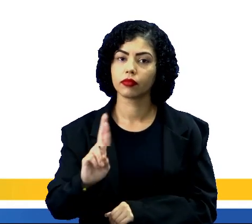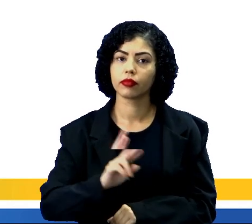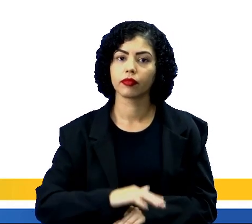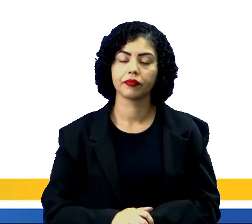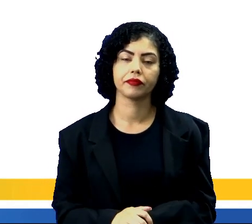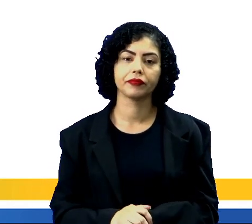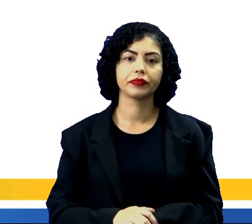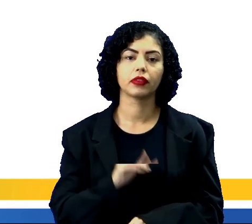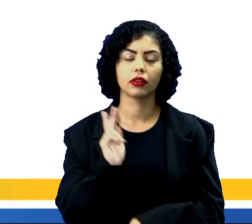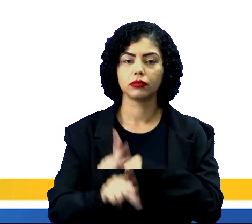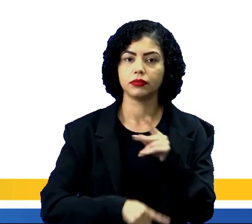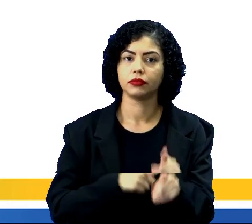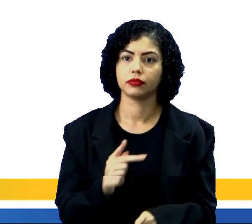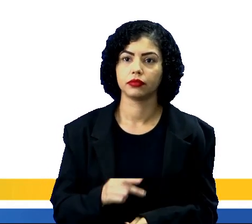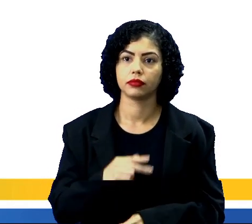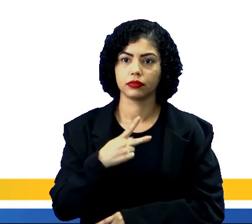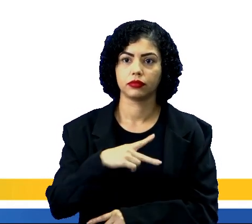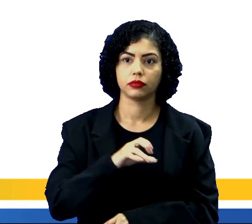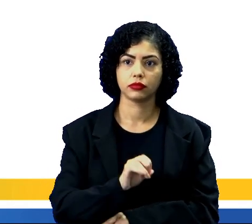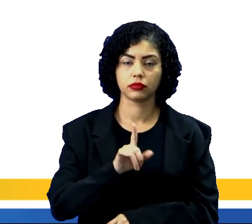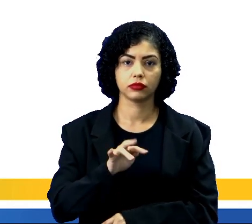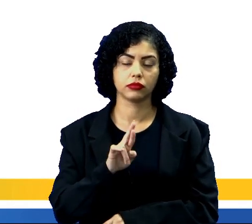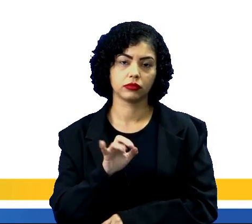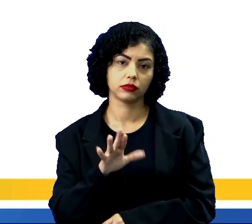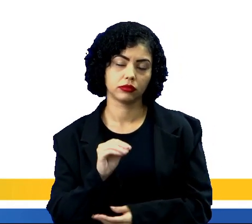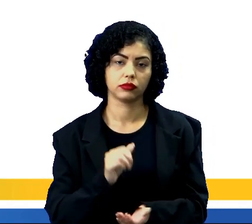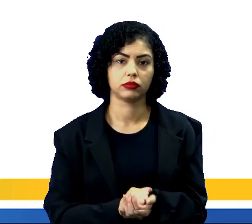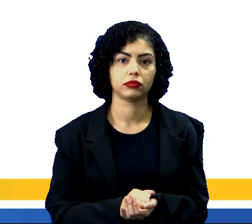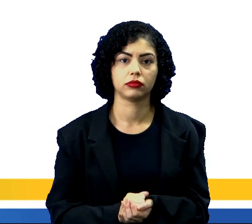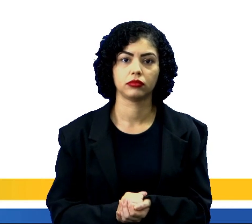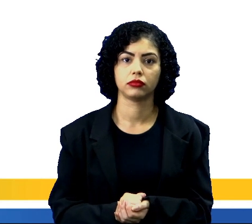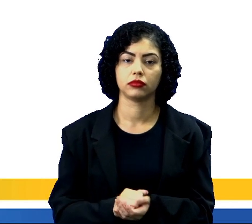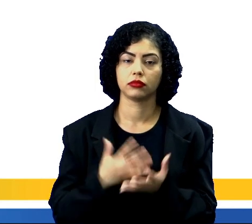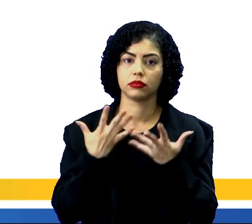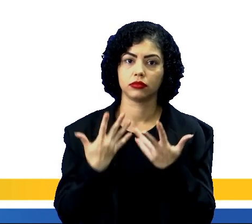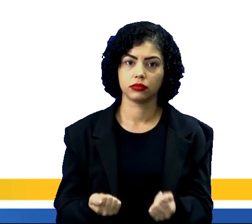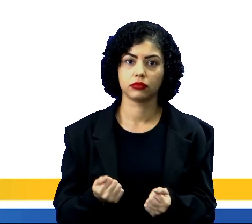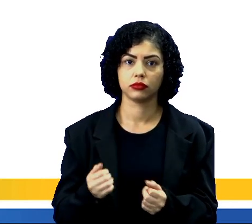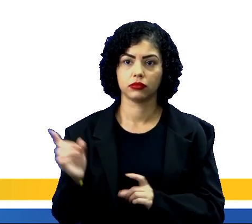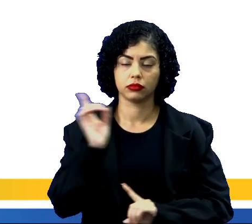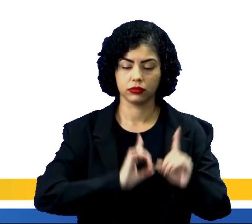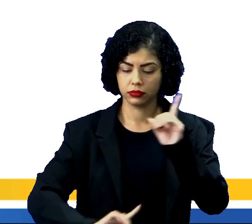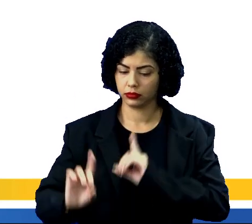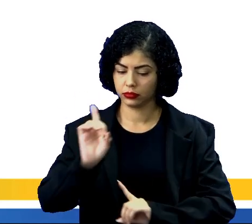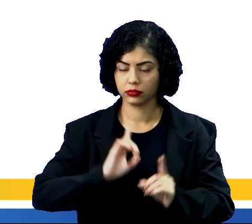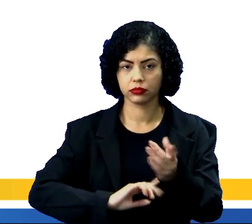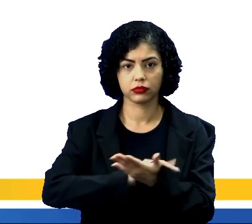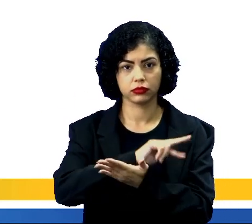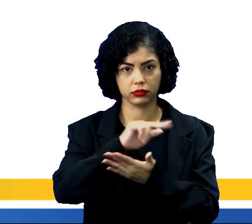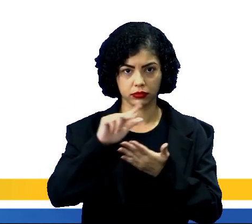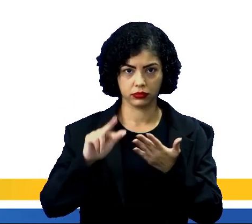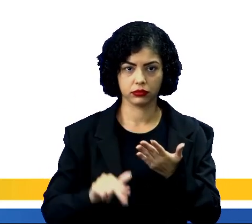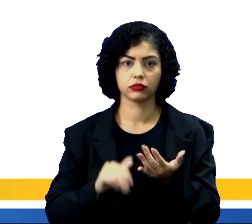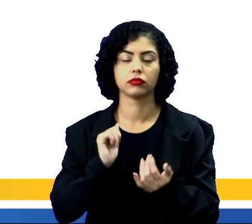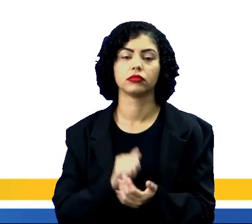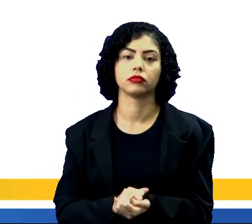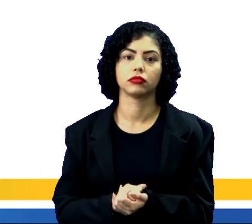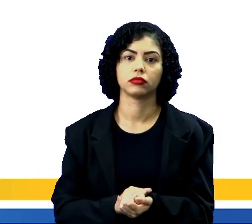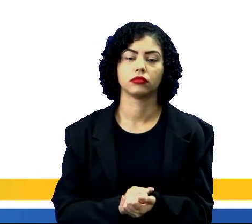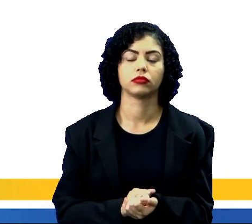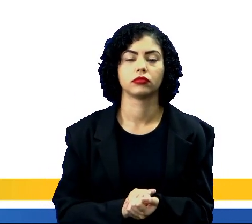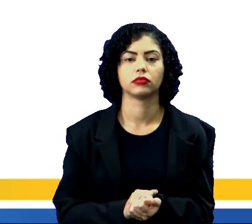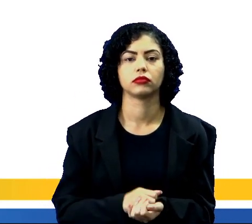religião desses povos era o politeísmo, ou seja, eles adotavam deuses semelhantes e